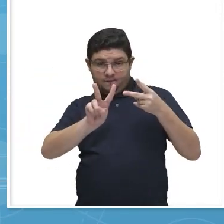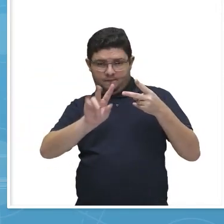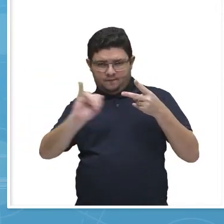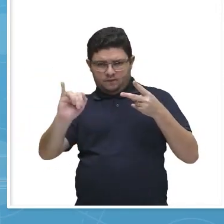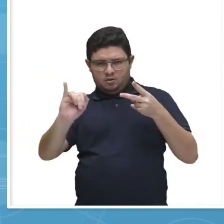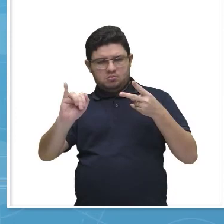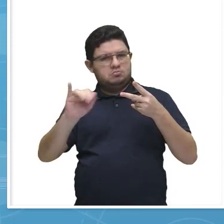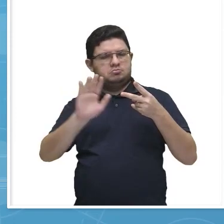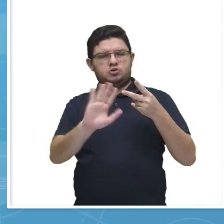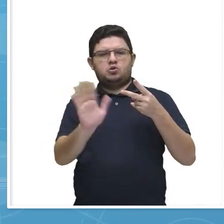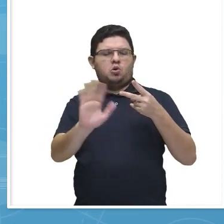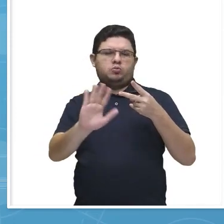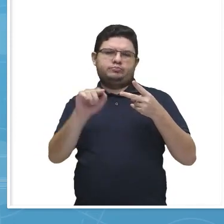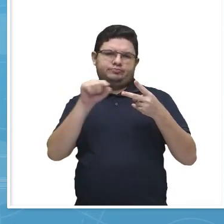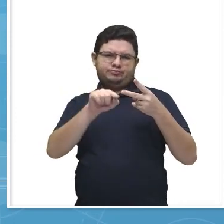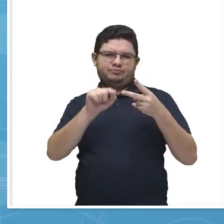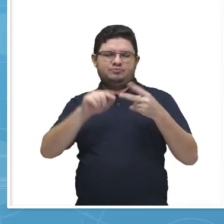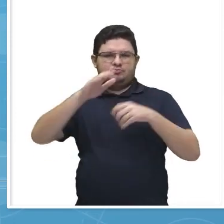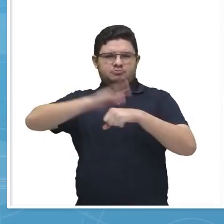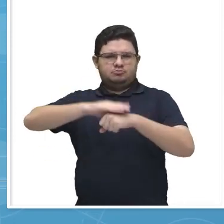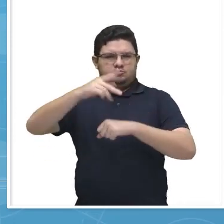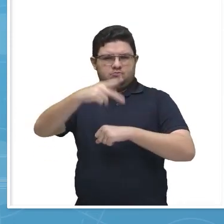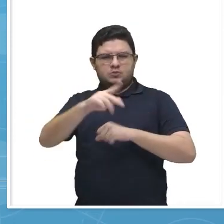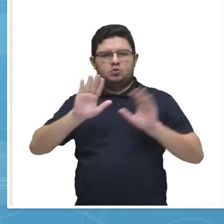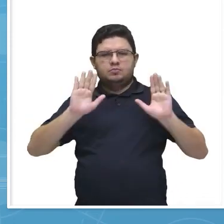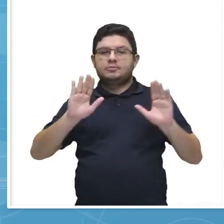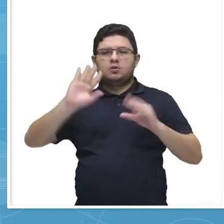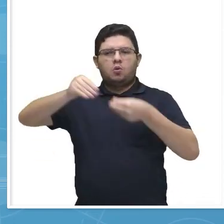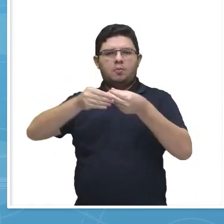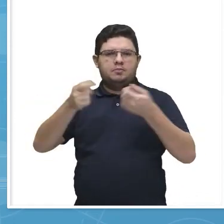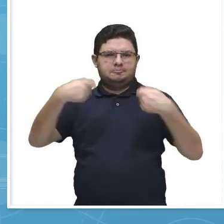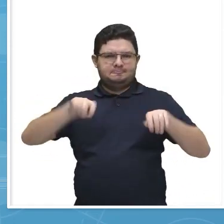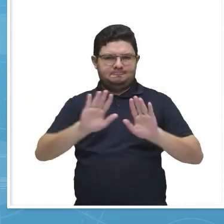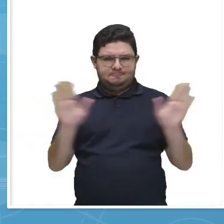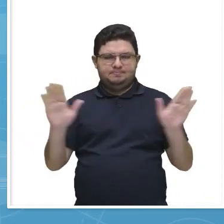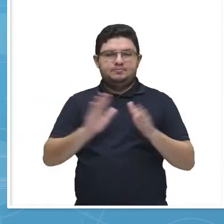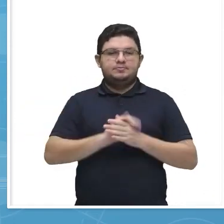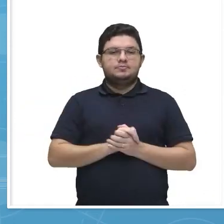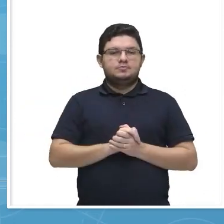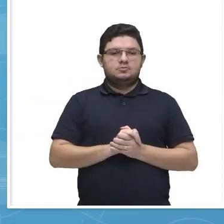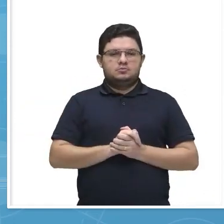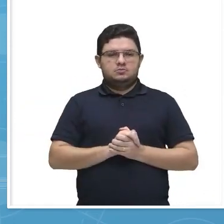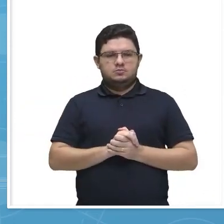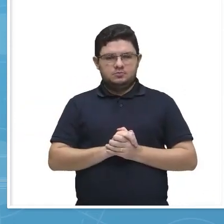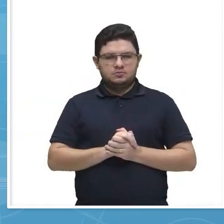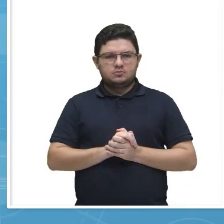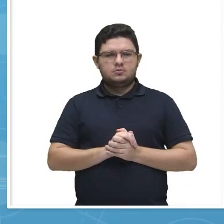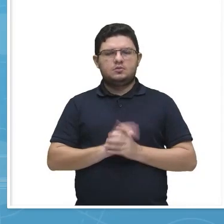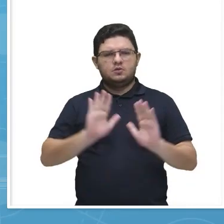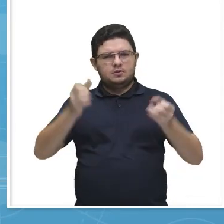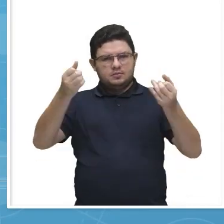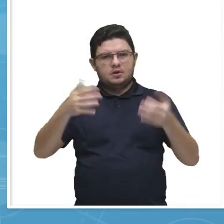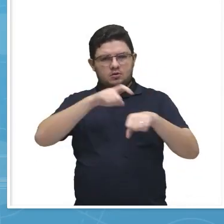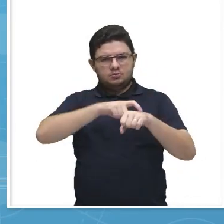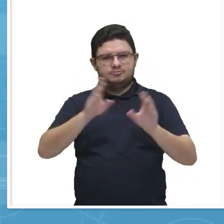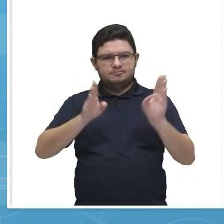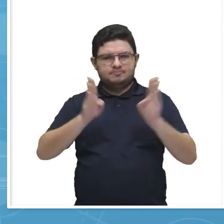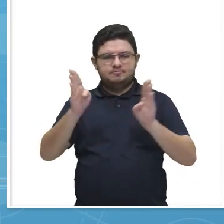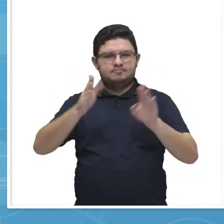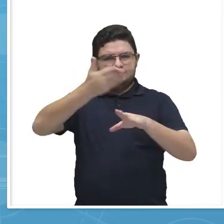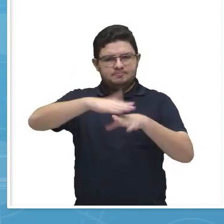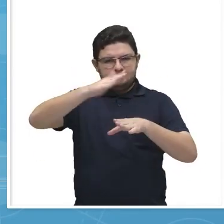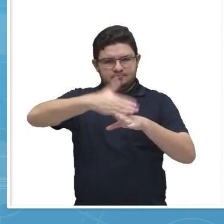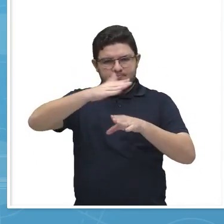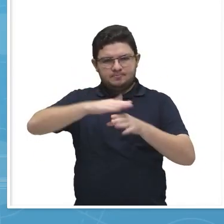de ninguém, ele é um verbo independente, ele não precisa de complemento, ok? Já que temos essa explicação, vamos para a